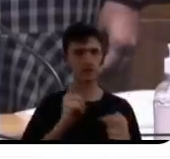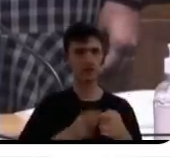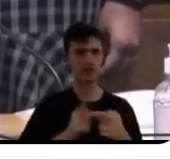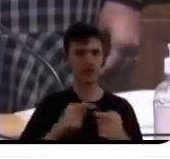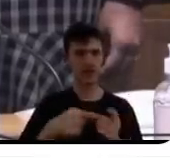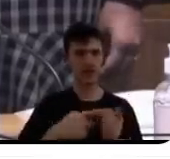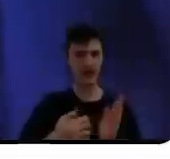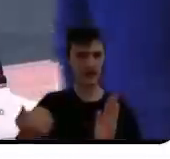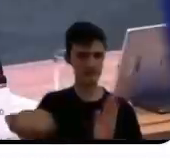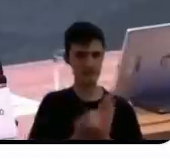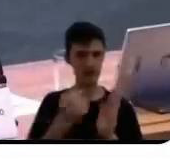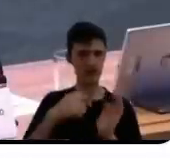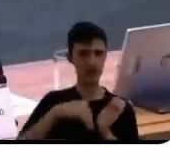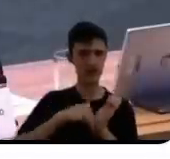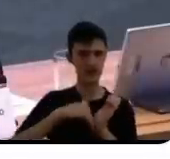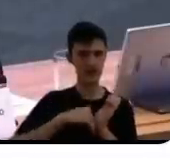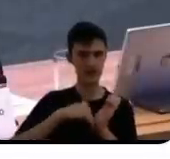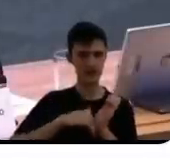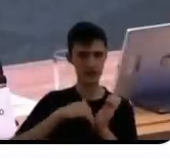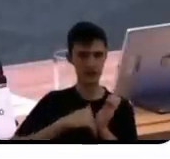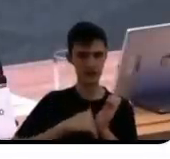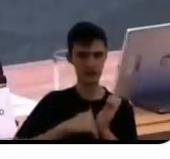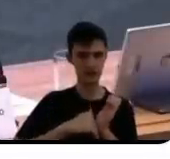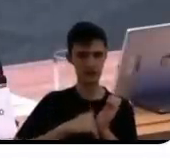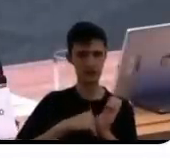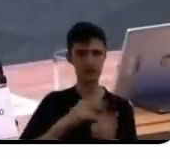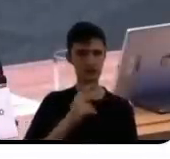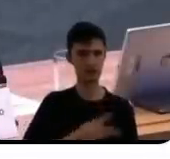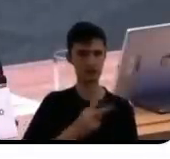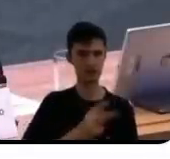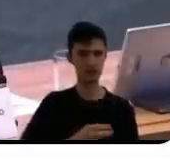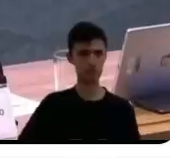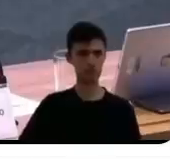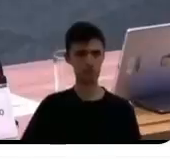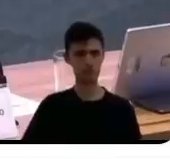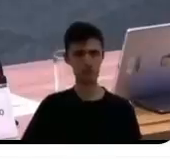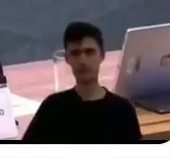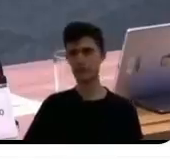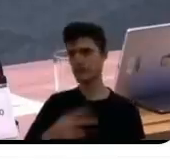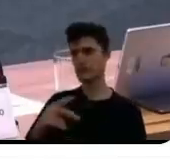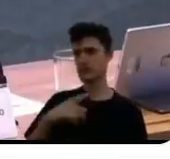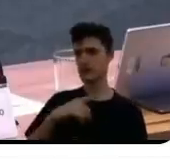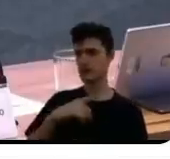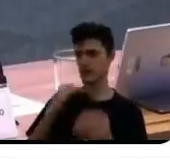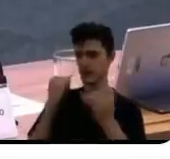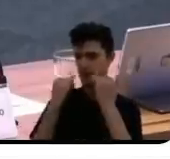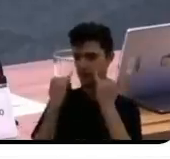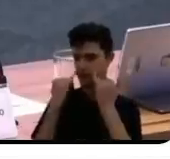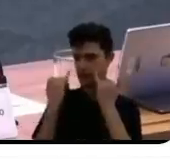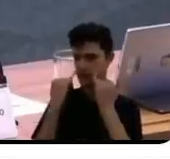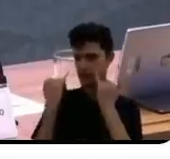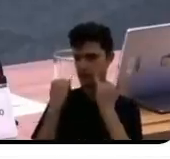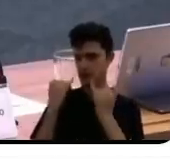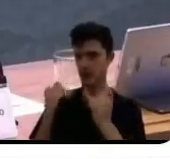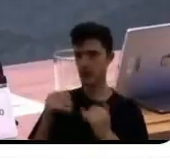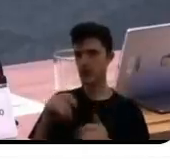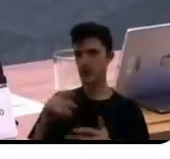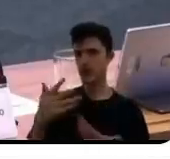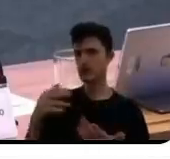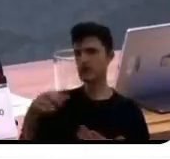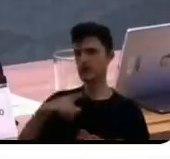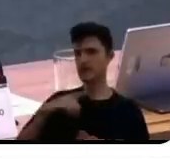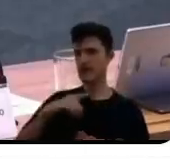o senhor tinha informações antes do dia 8 de janeiro que ia ter movimentação para fazer atos de